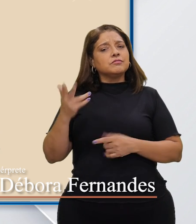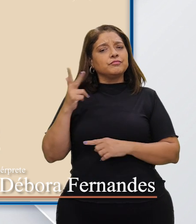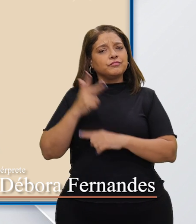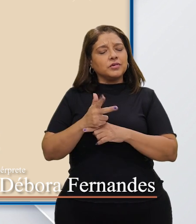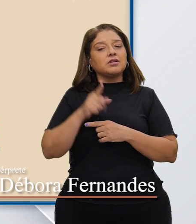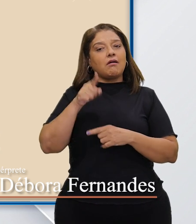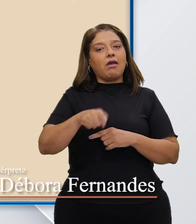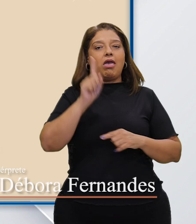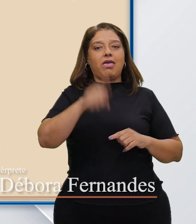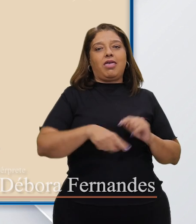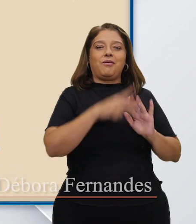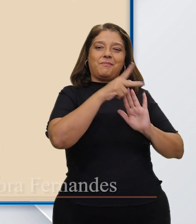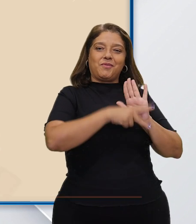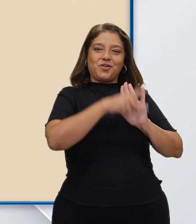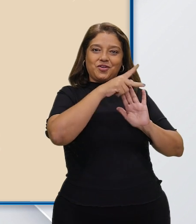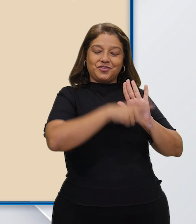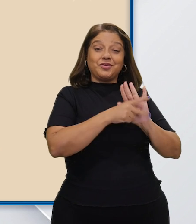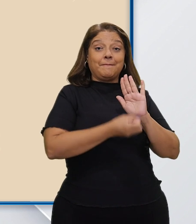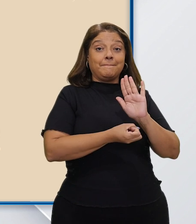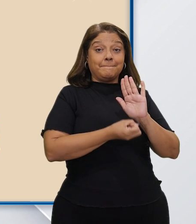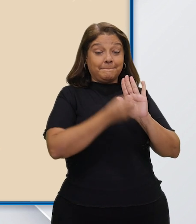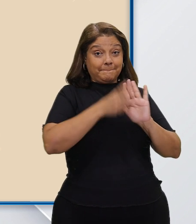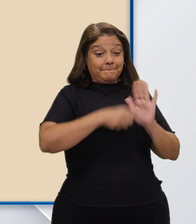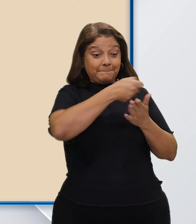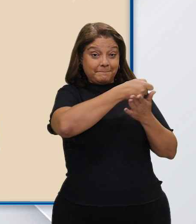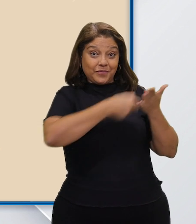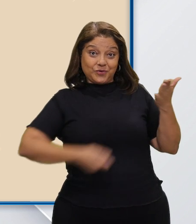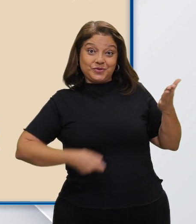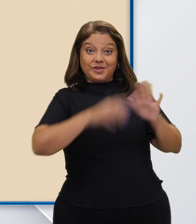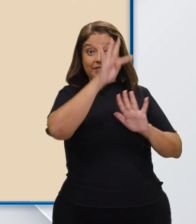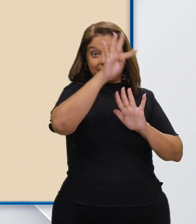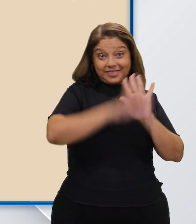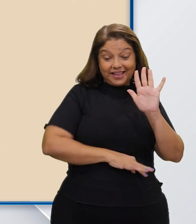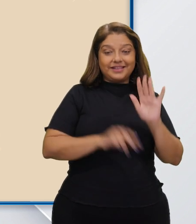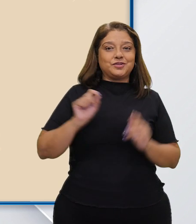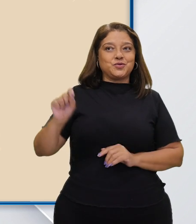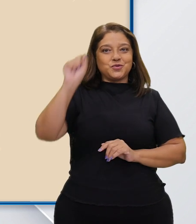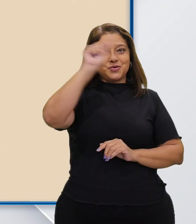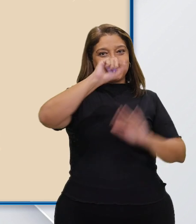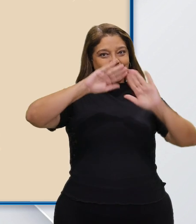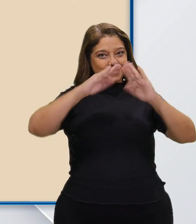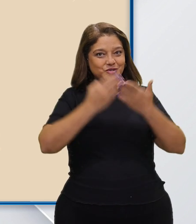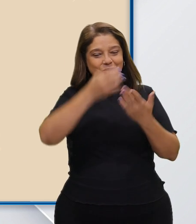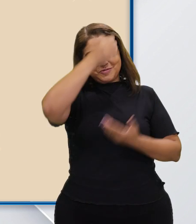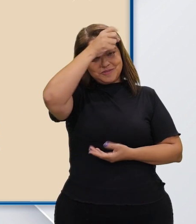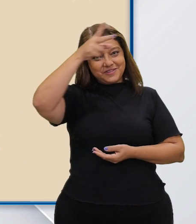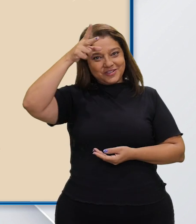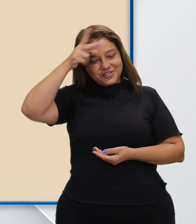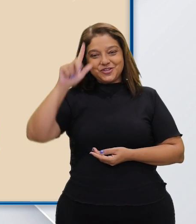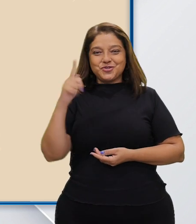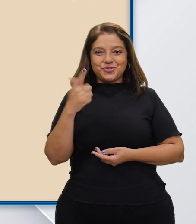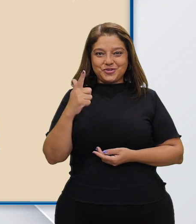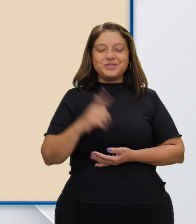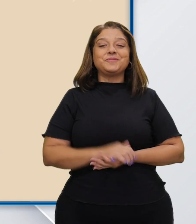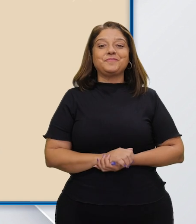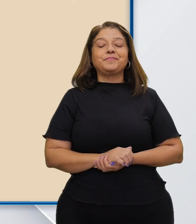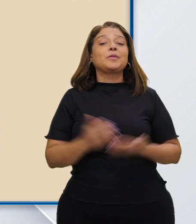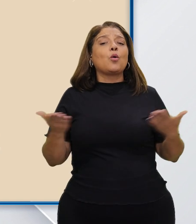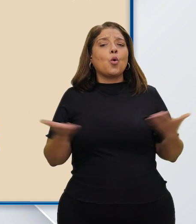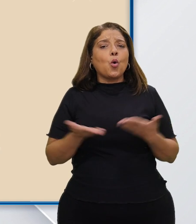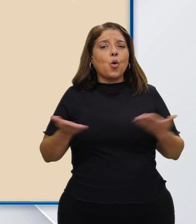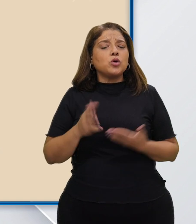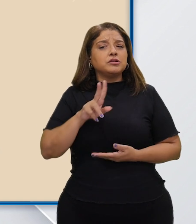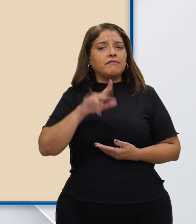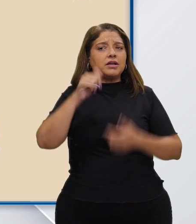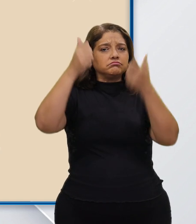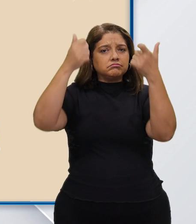faz parte do projeto Produção de Texto em Rede, da Prefeitura de Goiânia. Hoje